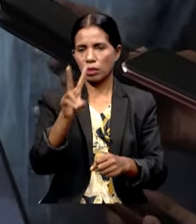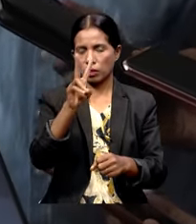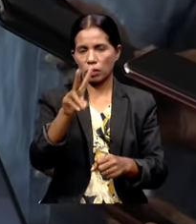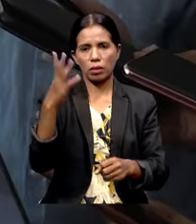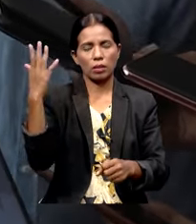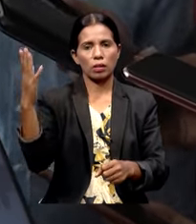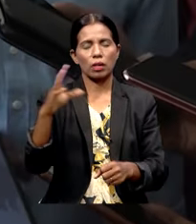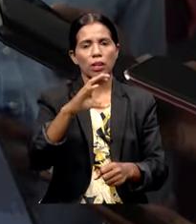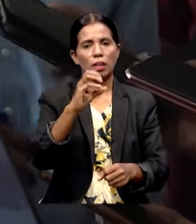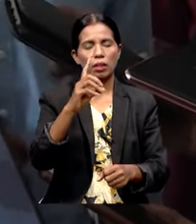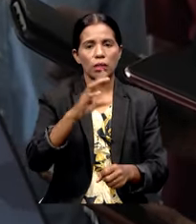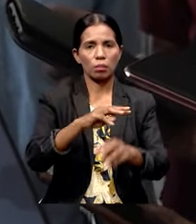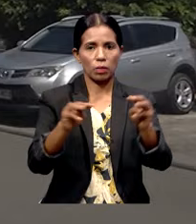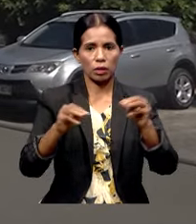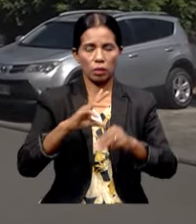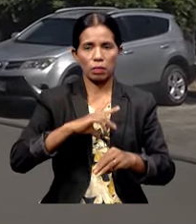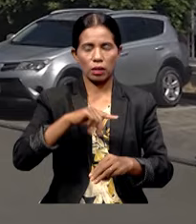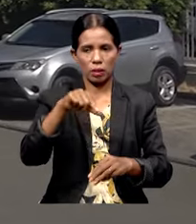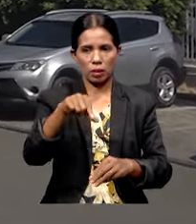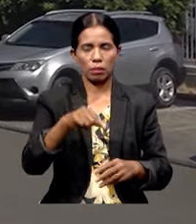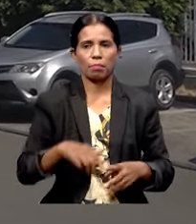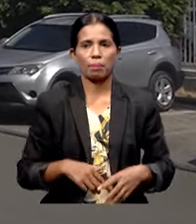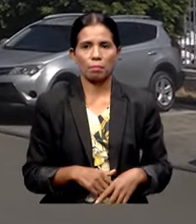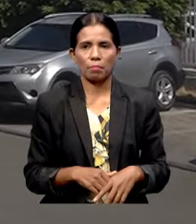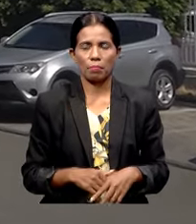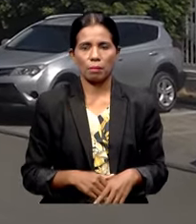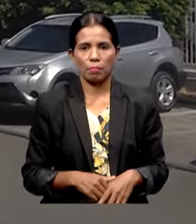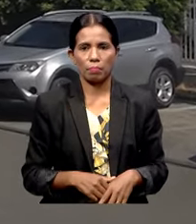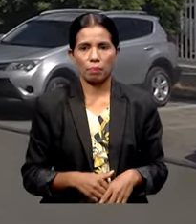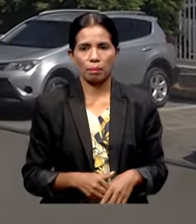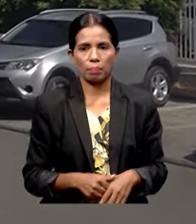area kaitehu munisipiu likisa. Emerenciana Martins, Tomas Suarez, Yemen.